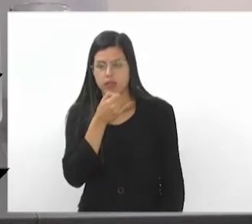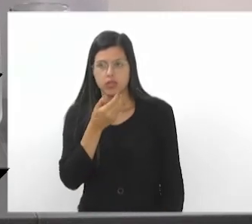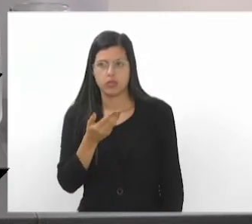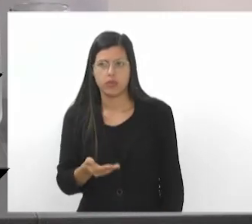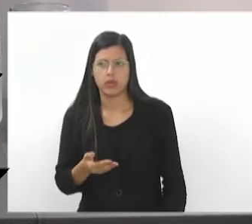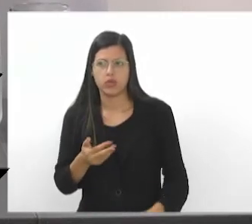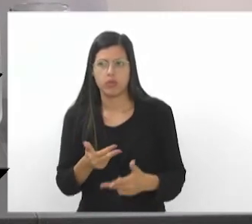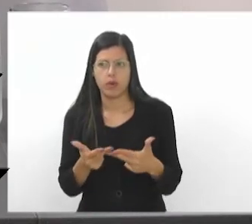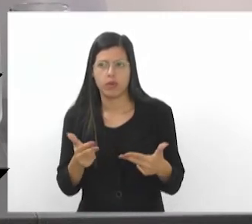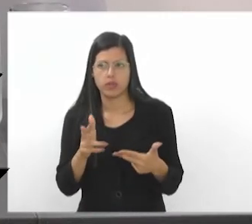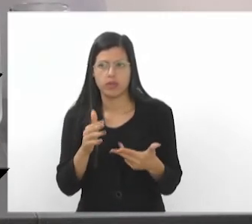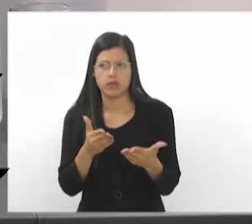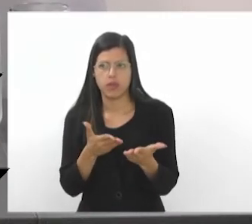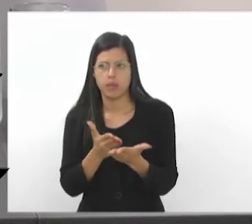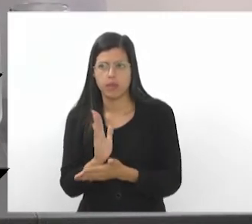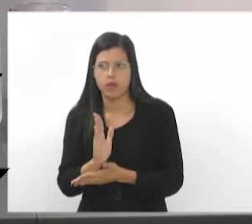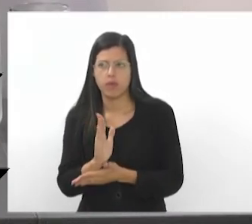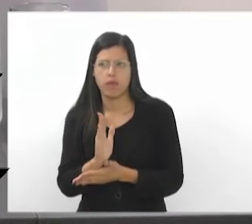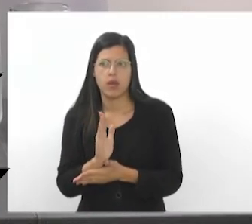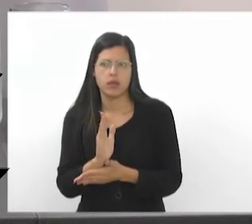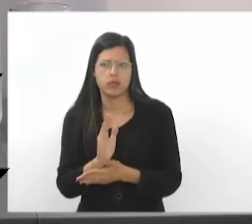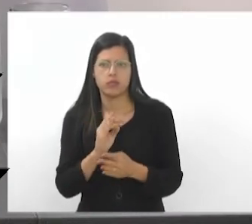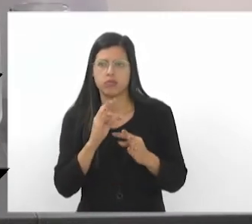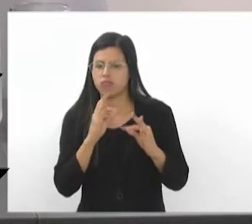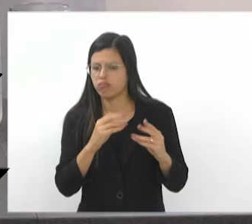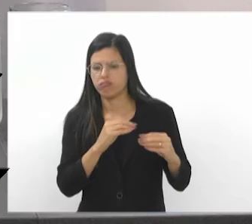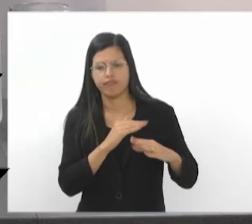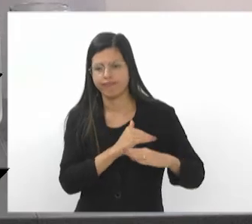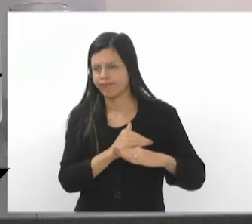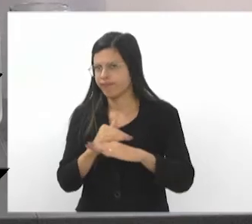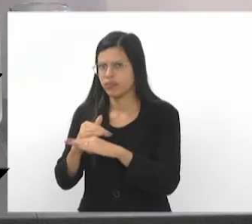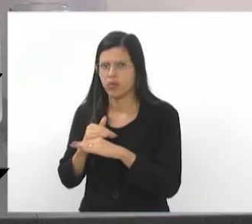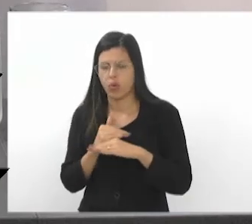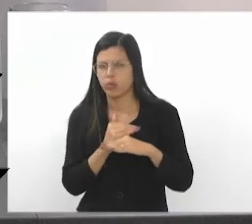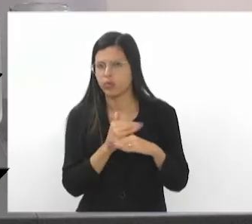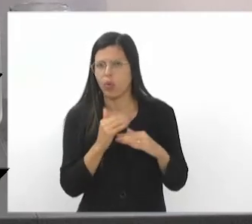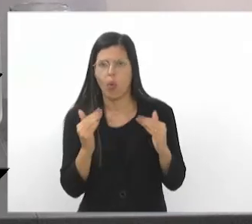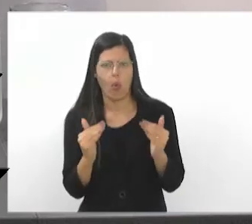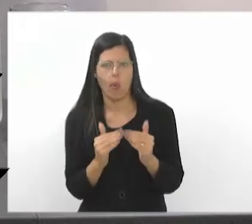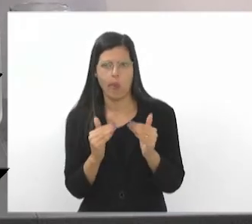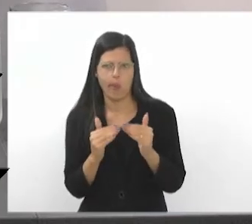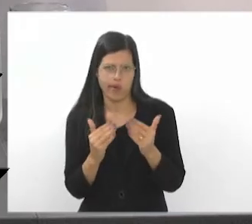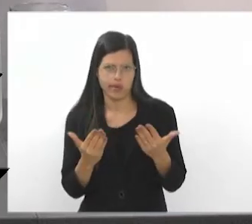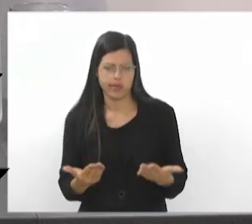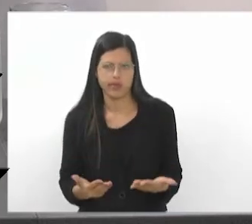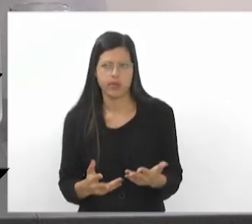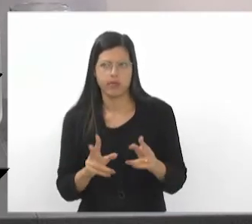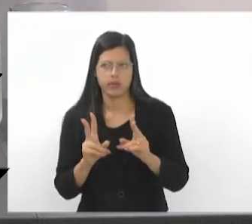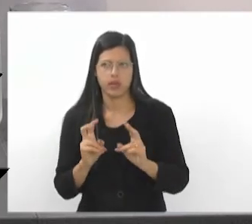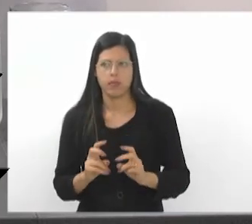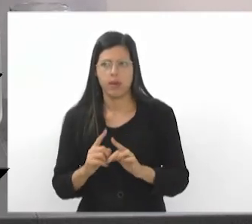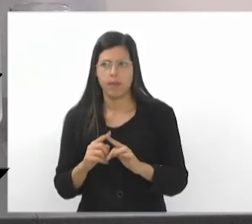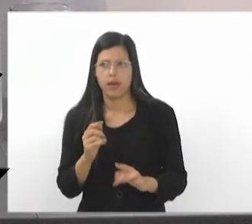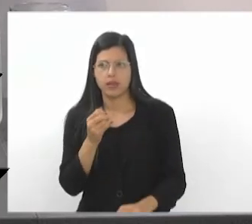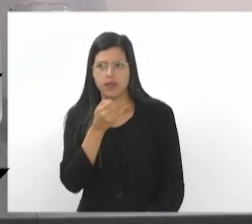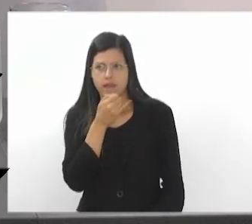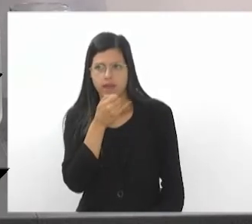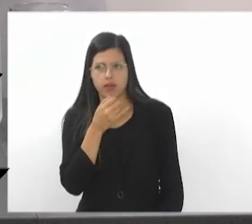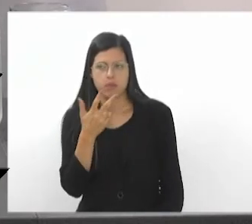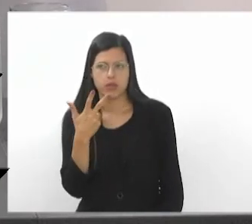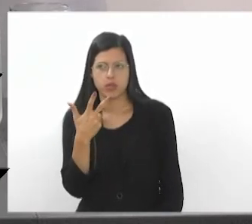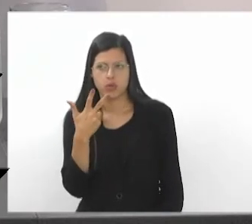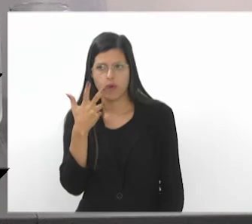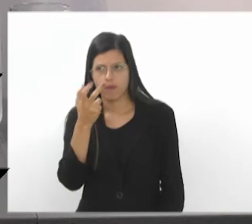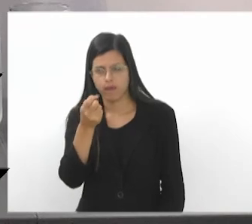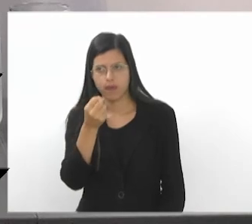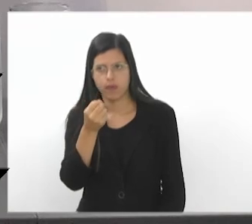vai ser aprovado, tenho certeza que por unanimidade, porque todos são afetos à pauta, sensíveis à pauta, mas que infelizmente com a força